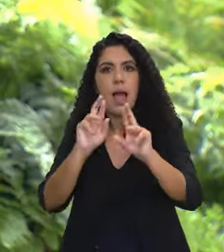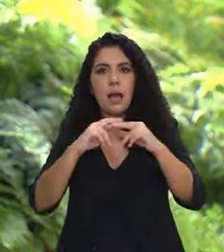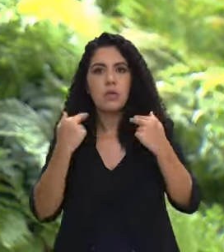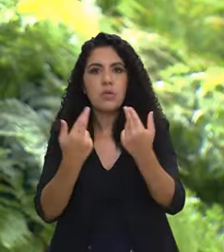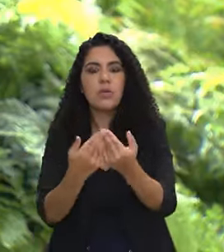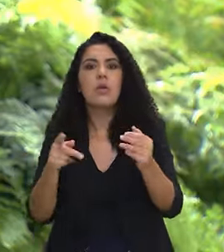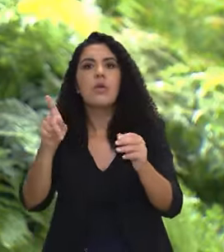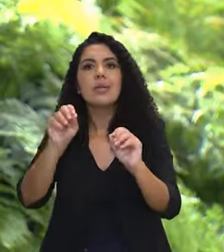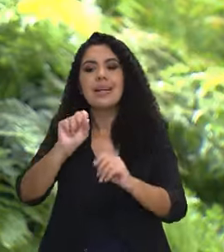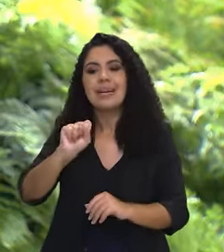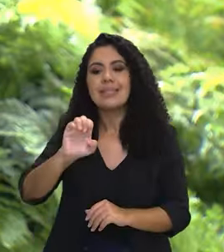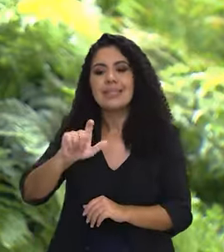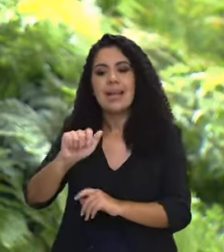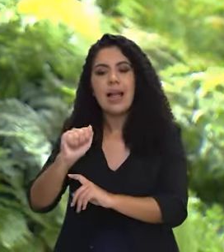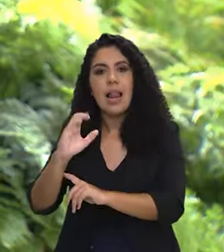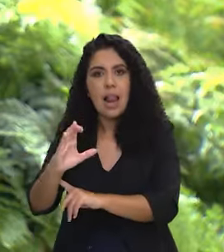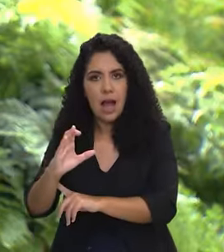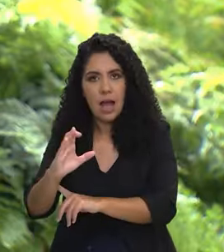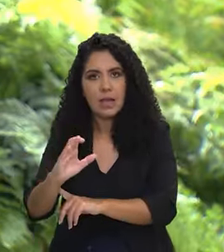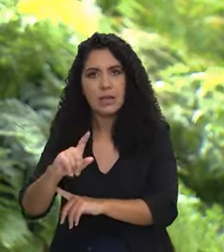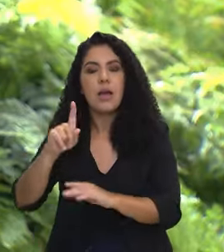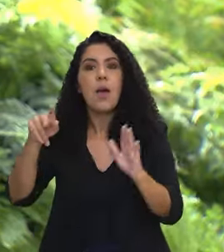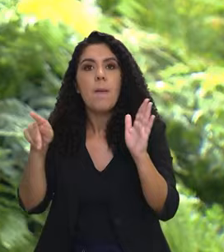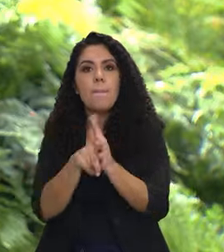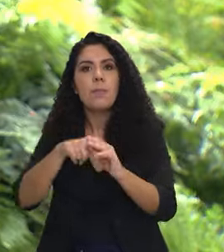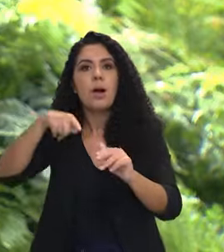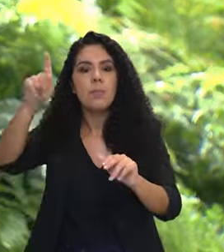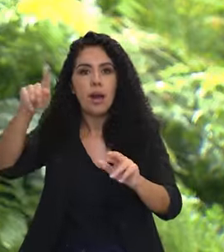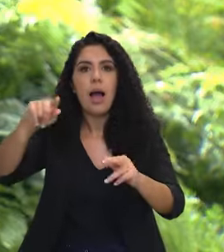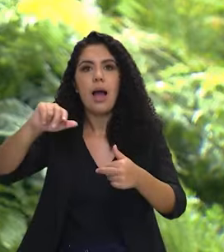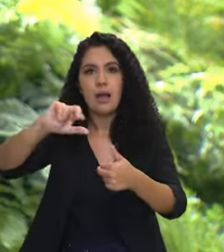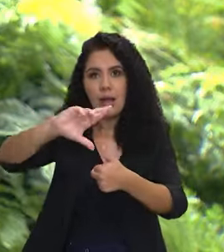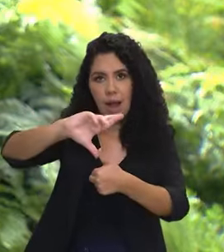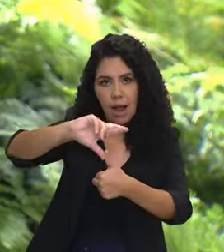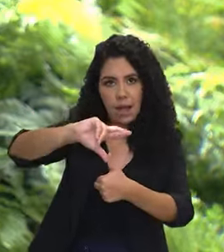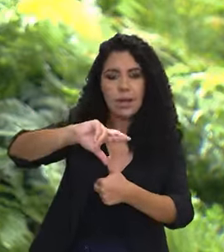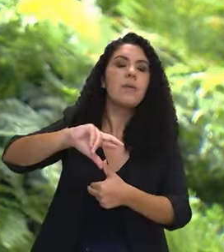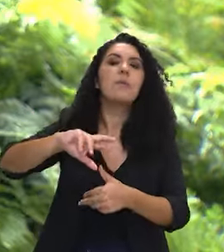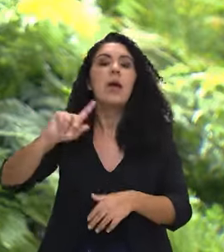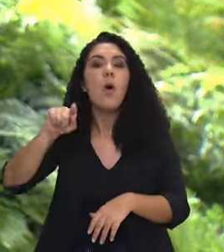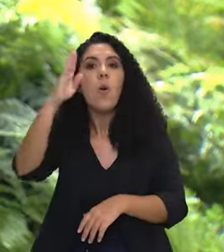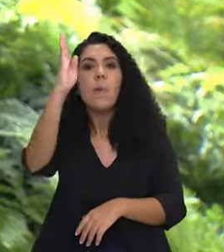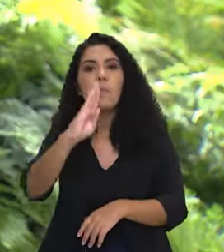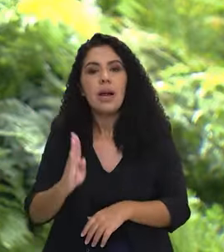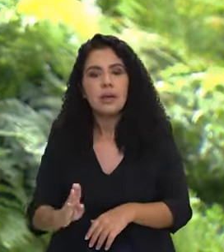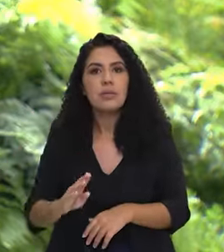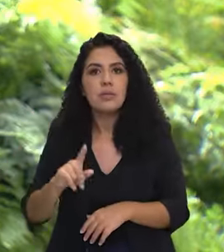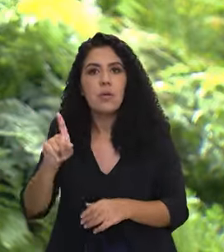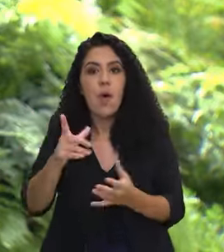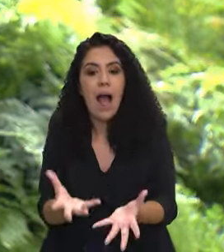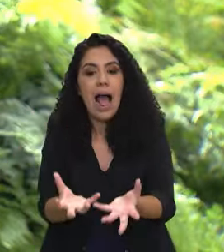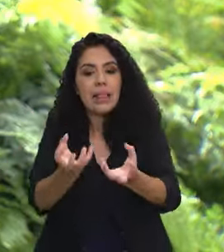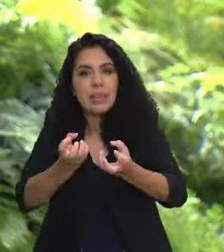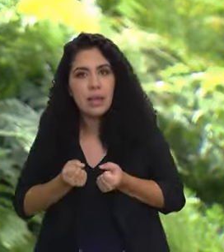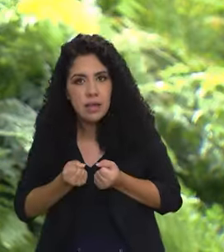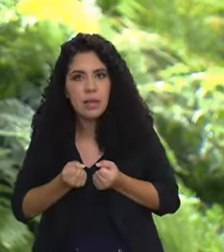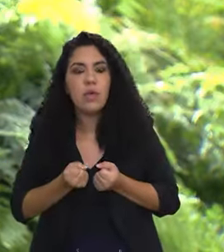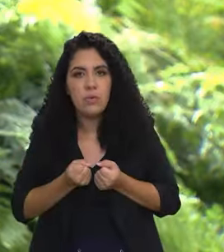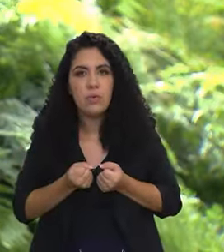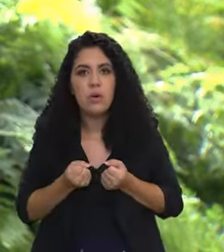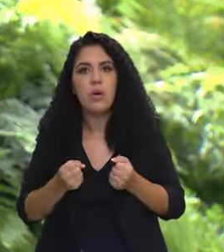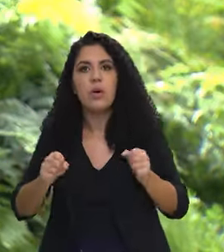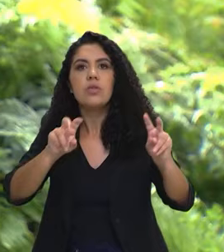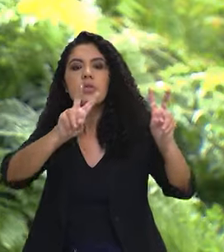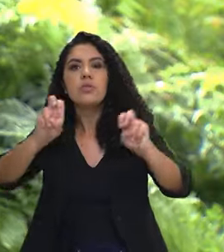reunião da CELAC, que é a Comunidade dos Estados Latino-Americanos e do Caribe, o Brasil aderiu a uma declaração sobre política externa